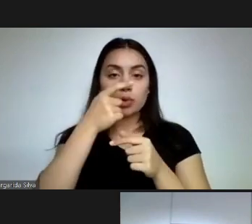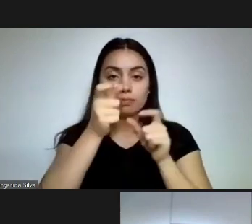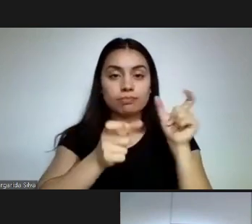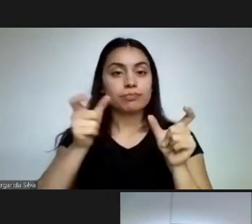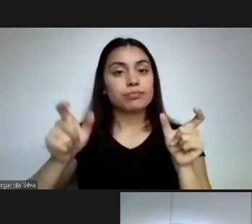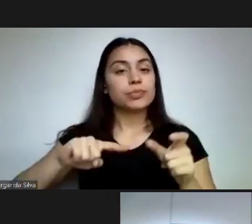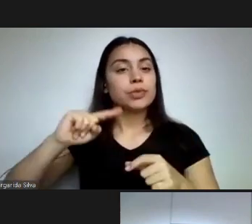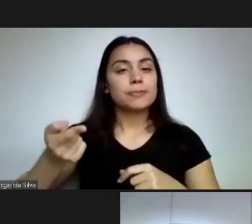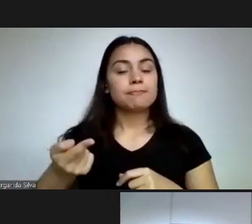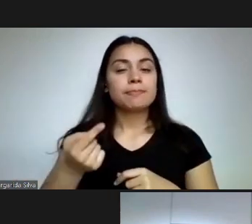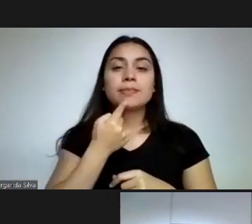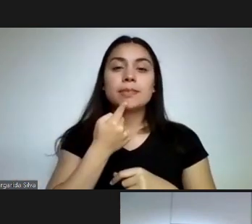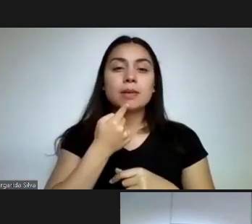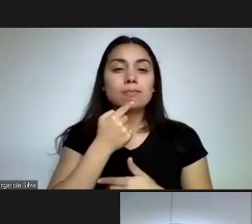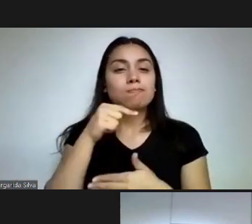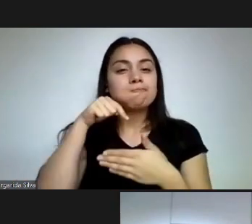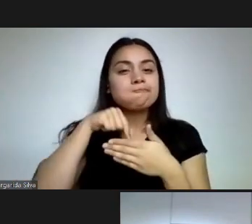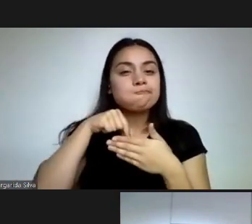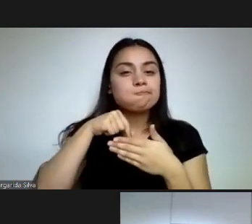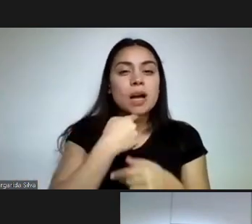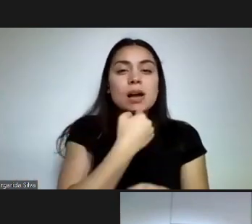nossos próprios privilégios, percebermos